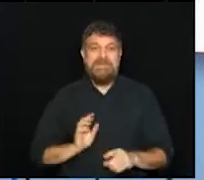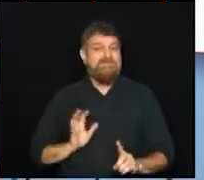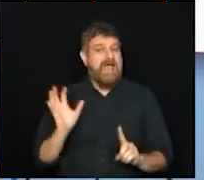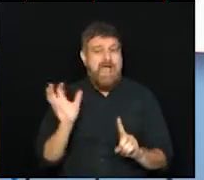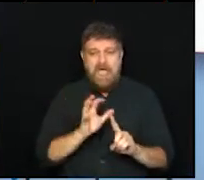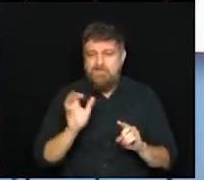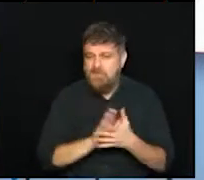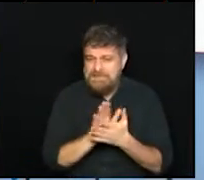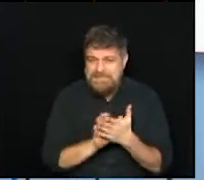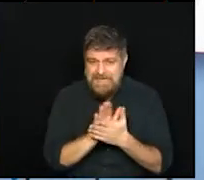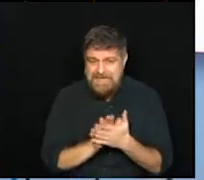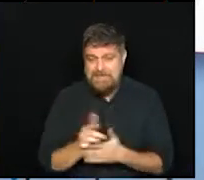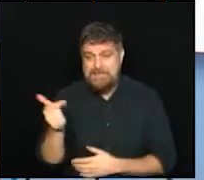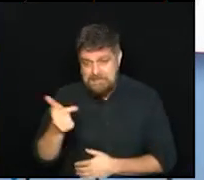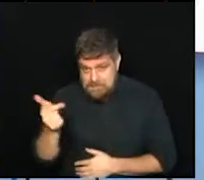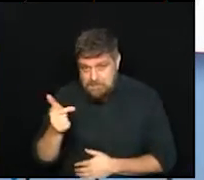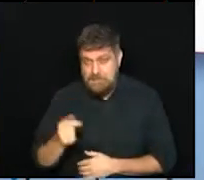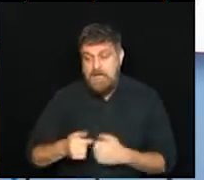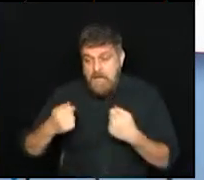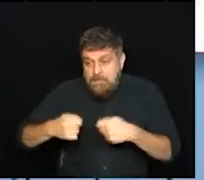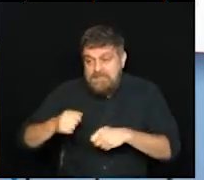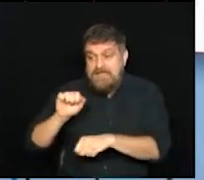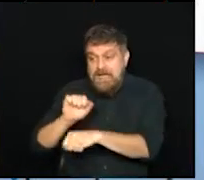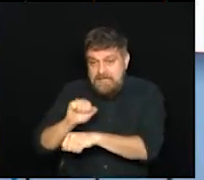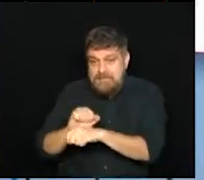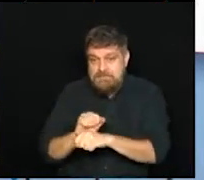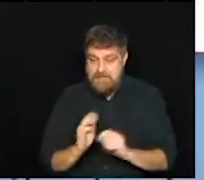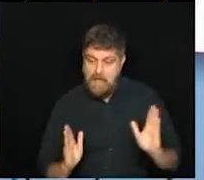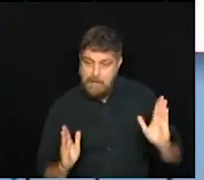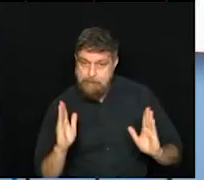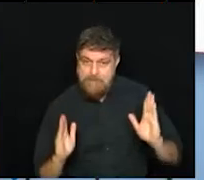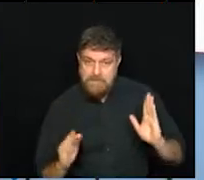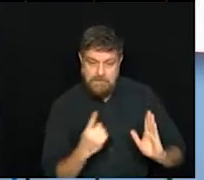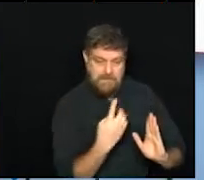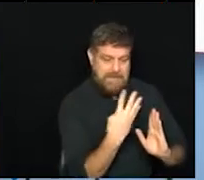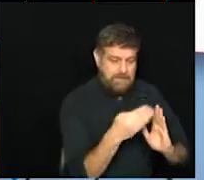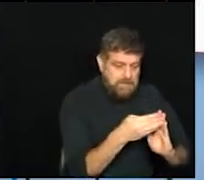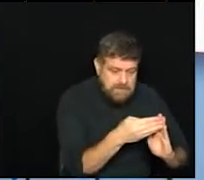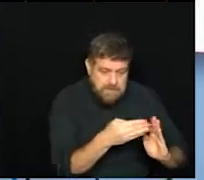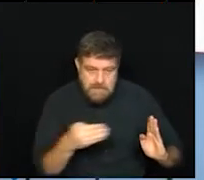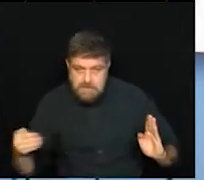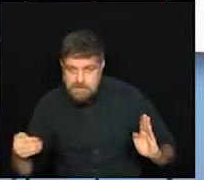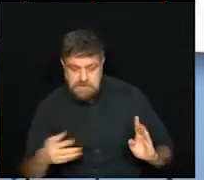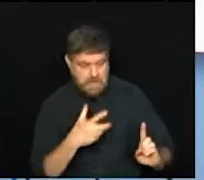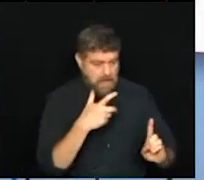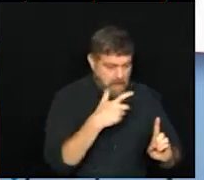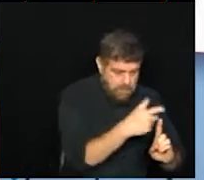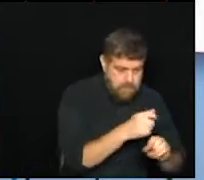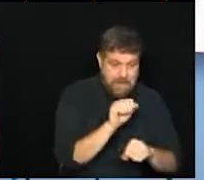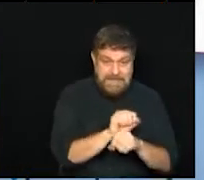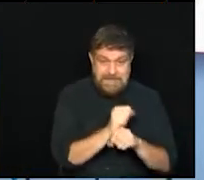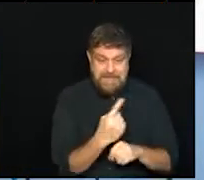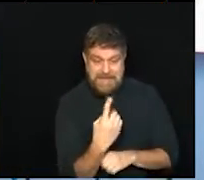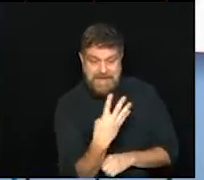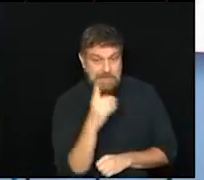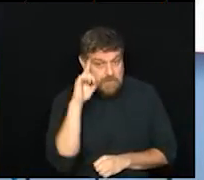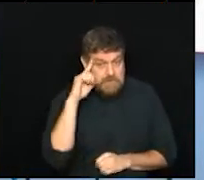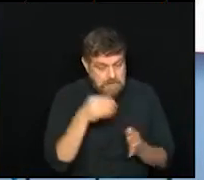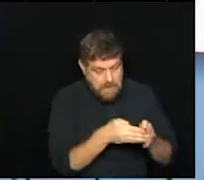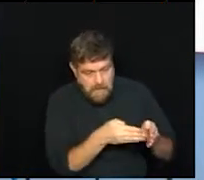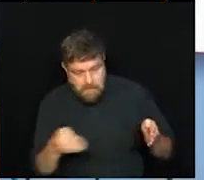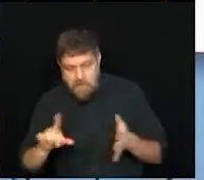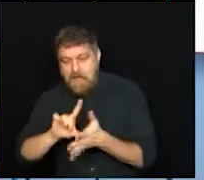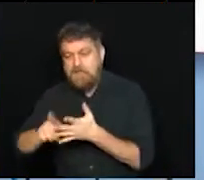influenciar na segunda dose, mas é preciso esse tempo de 14 dias entre uma e outra. Um outro